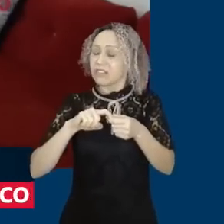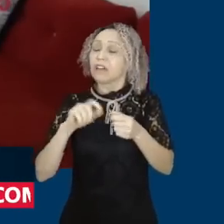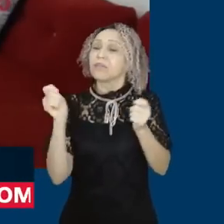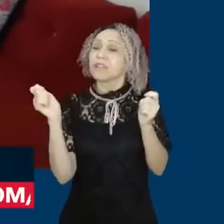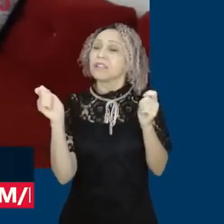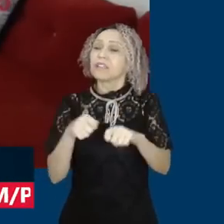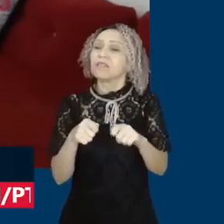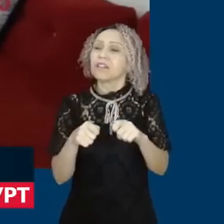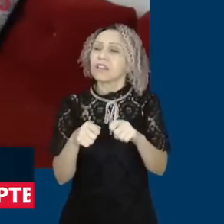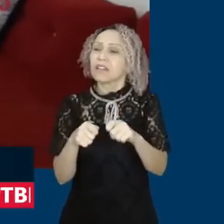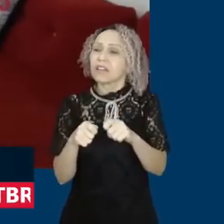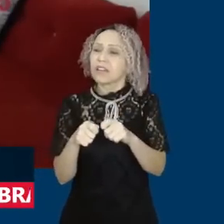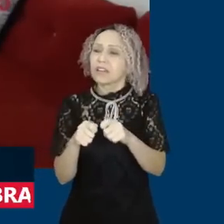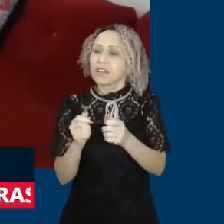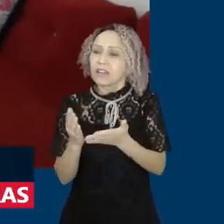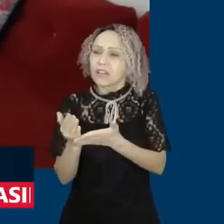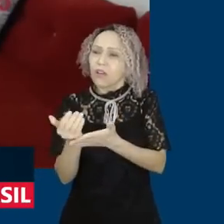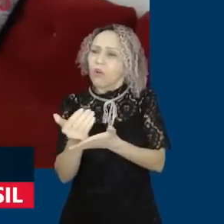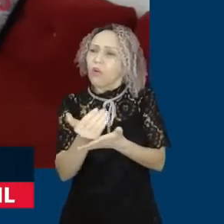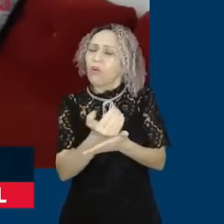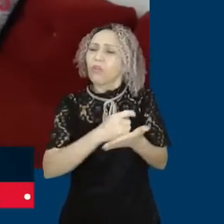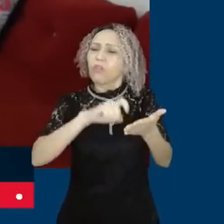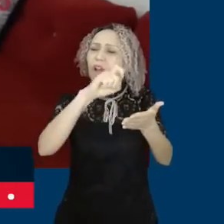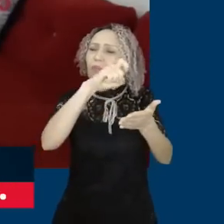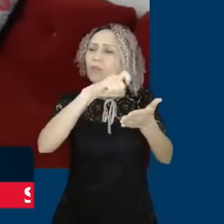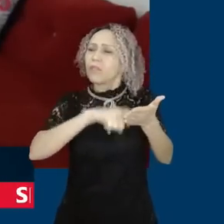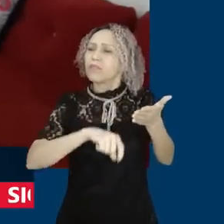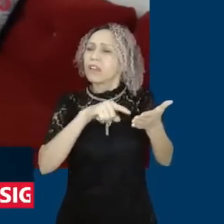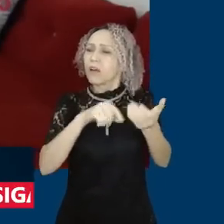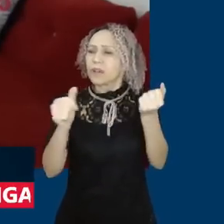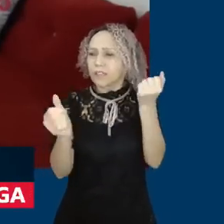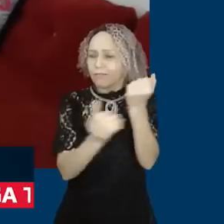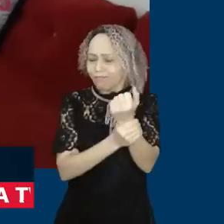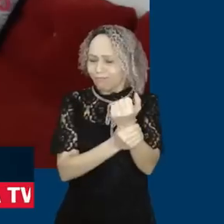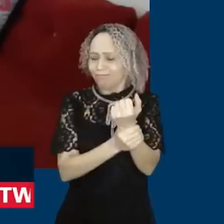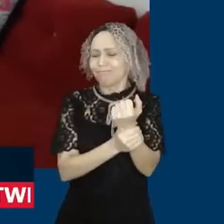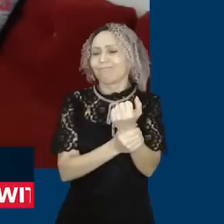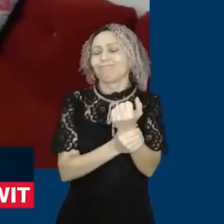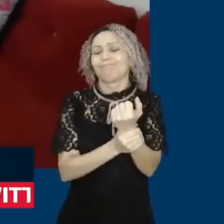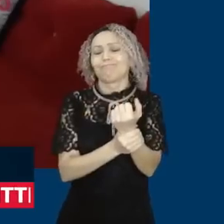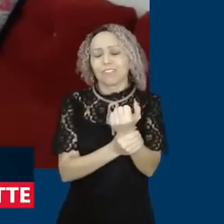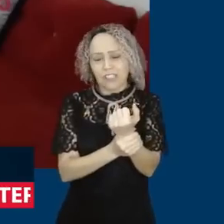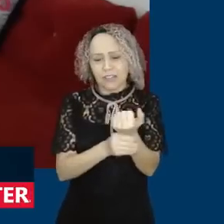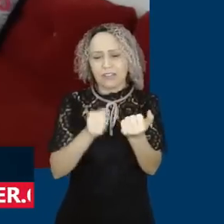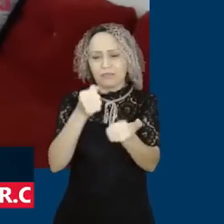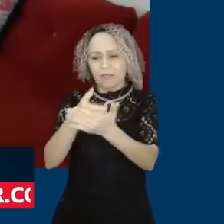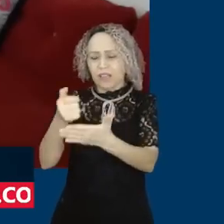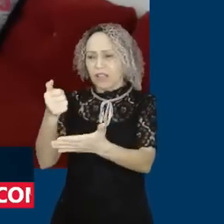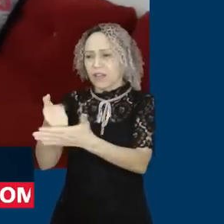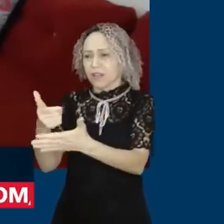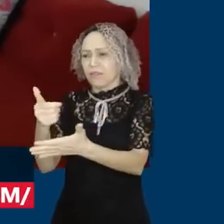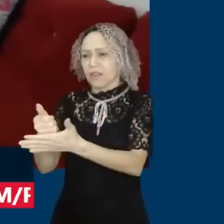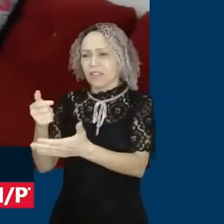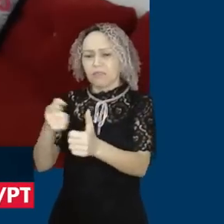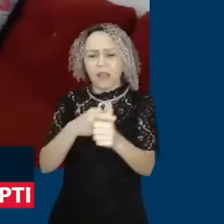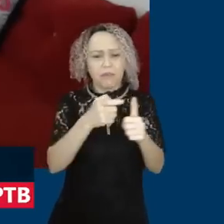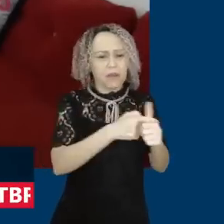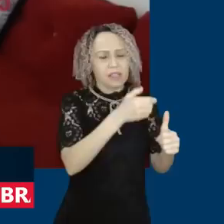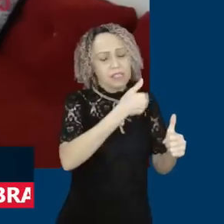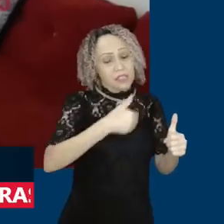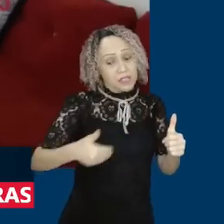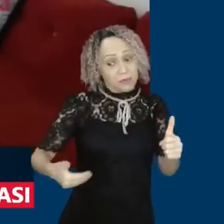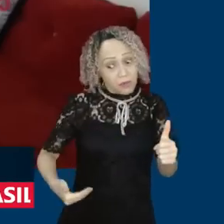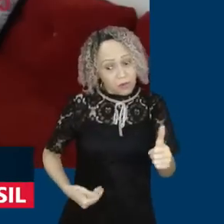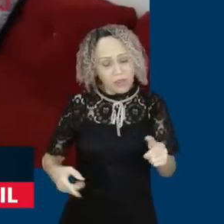arcabouço fiscal para garantir a sustentabilidade das contas públicas, ao mesmo tempo em que investe na vida do povo